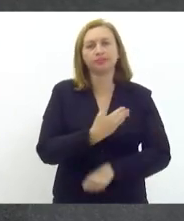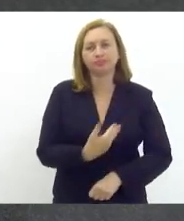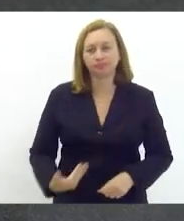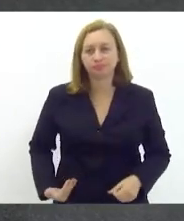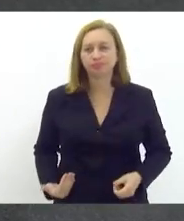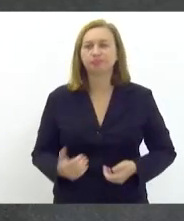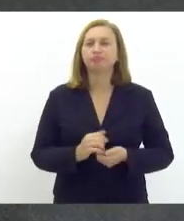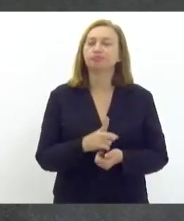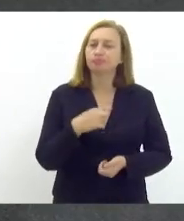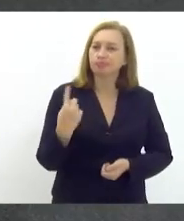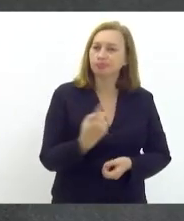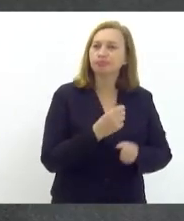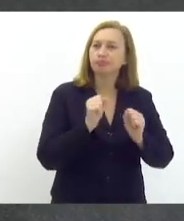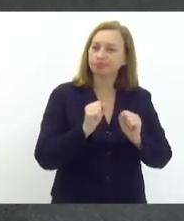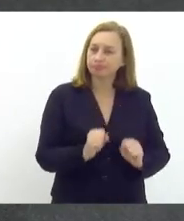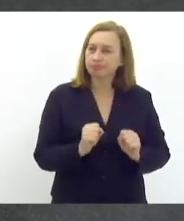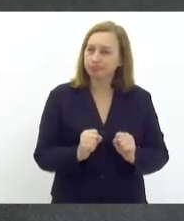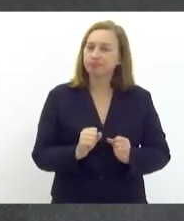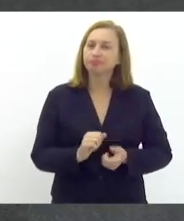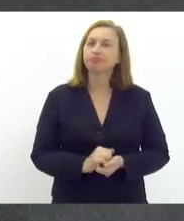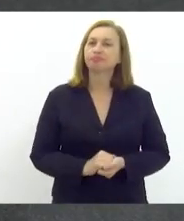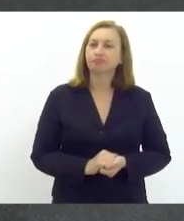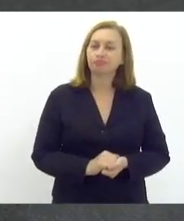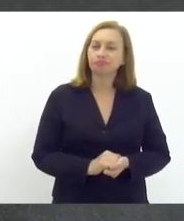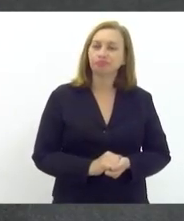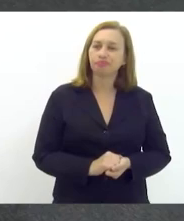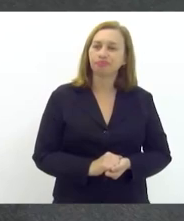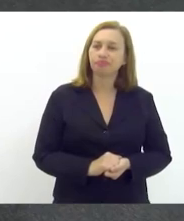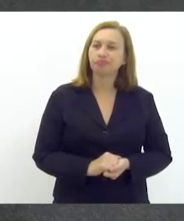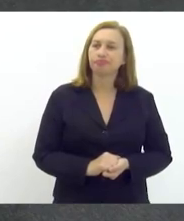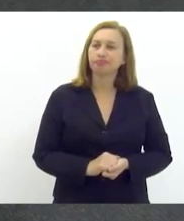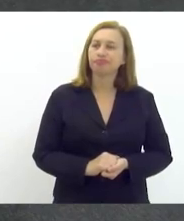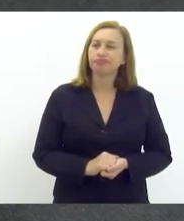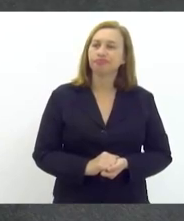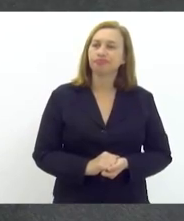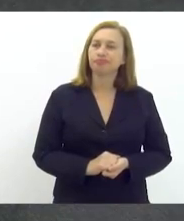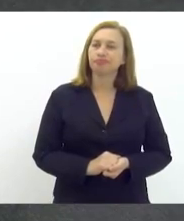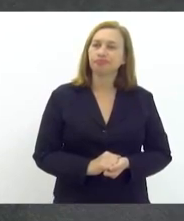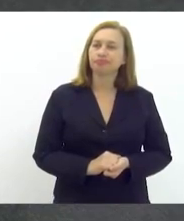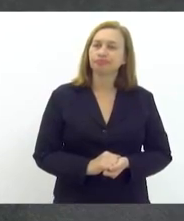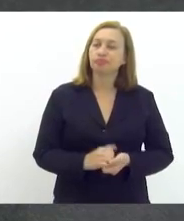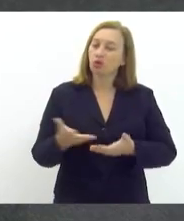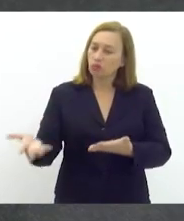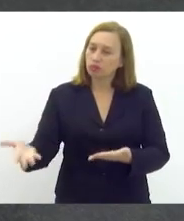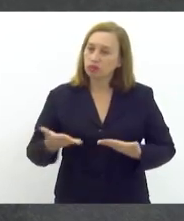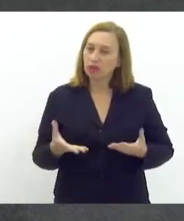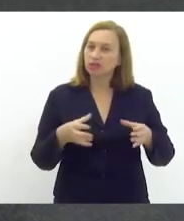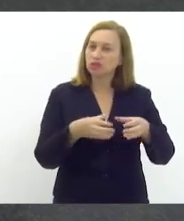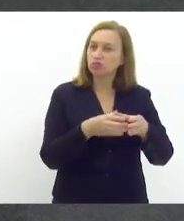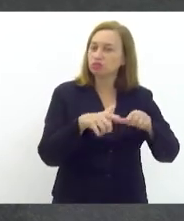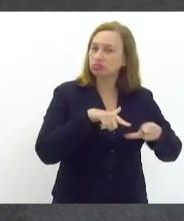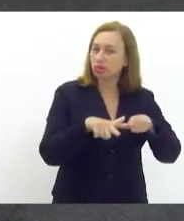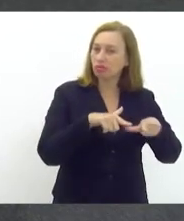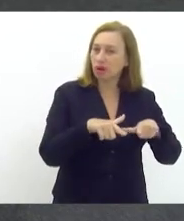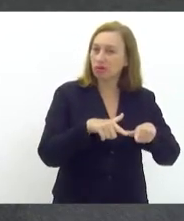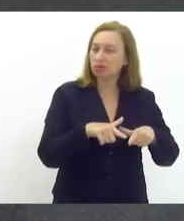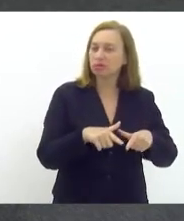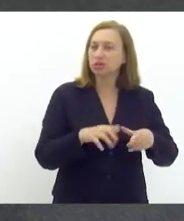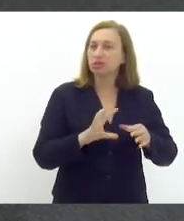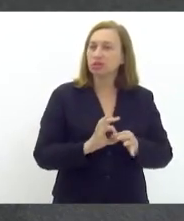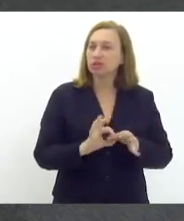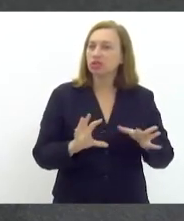que nós pudéssemos trazer aqui aqui esse grupo de trabalho né E